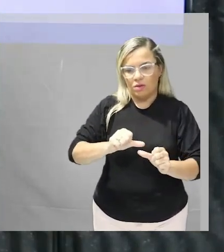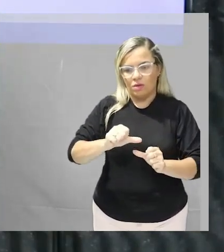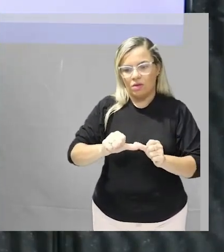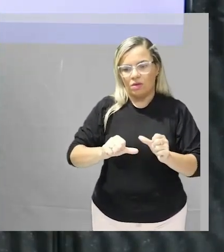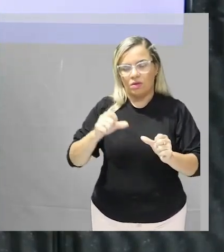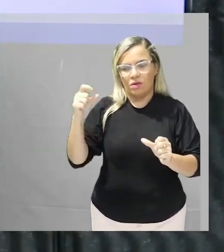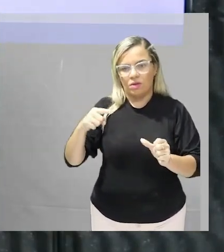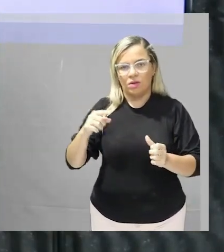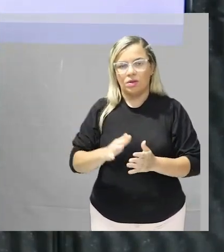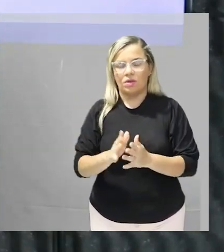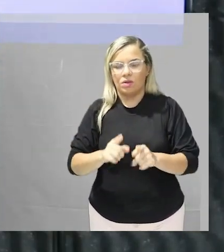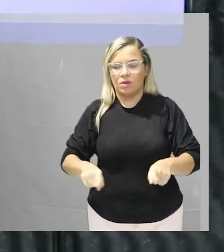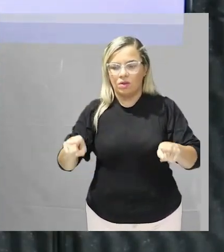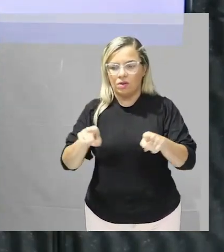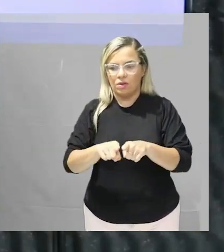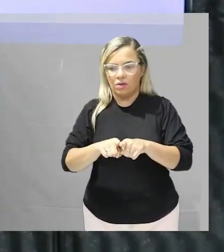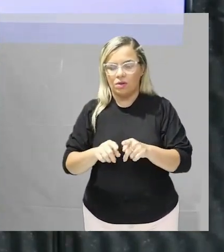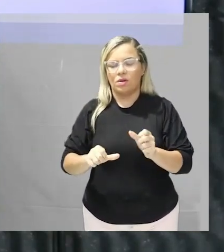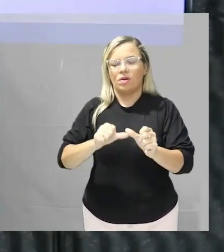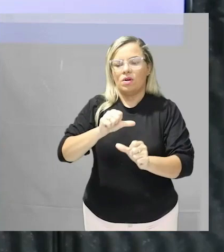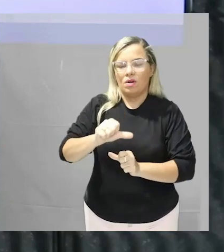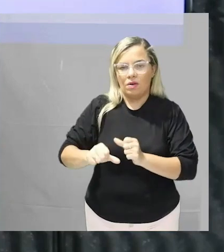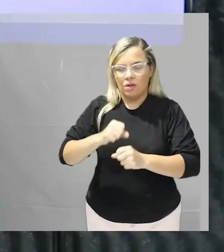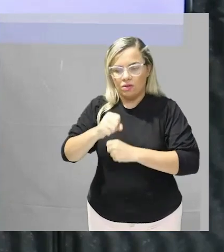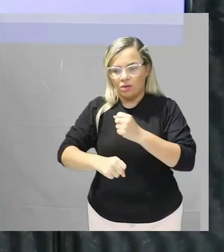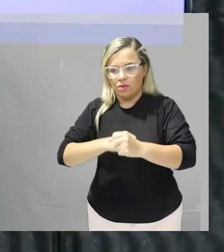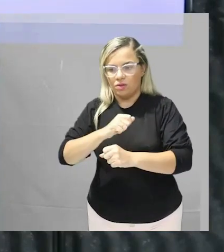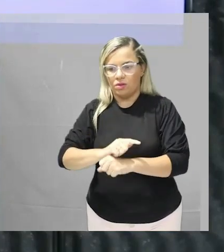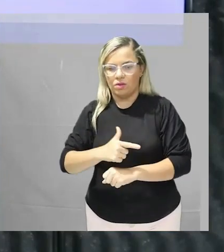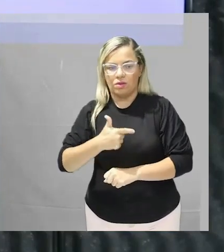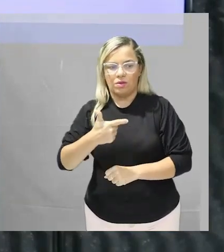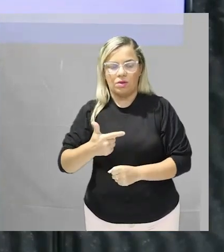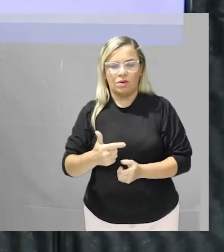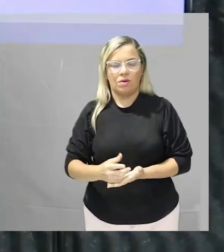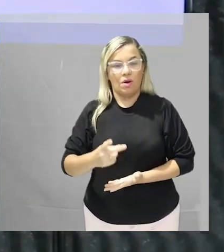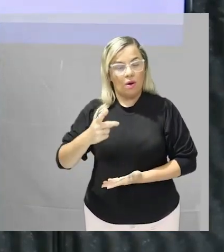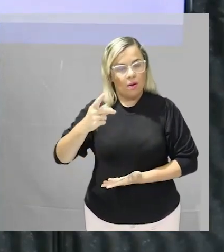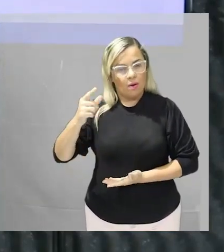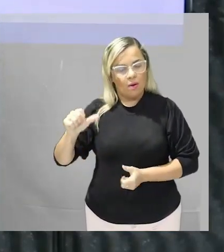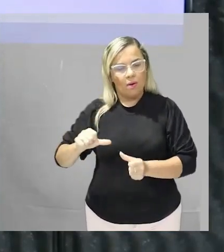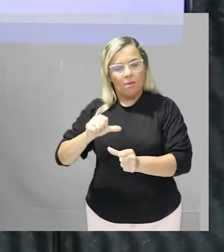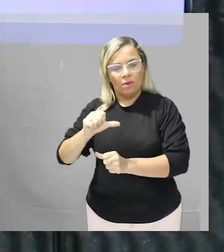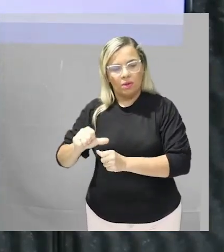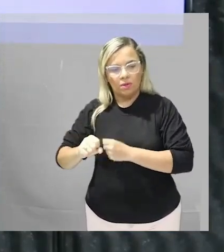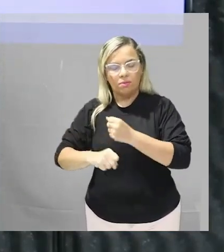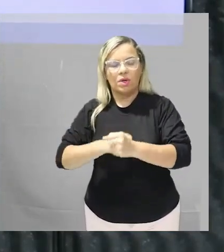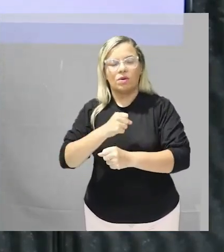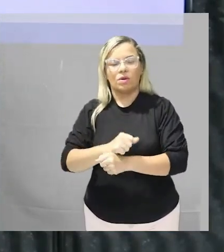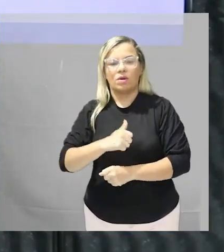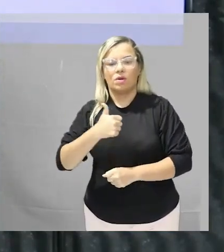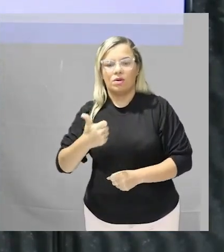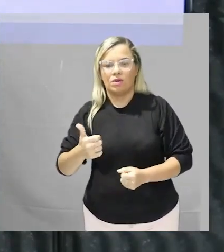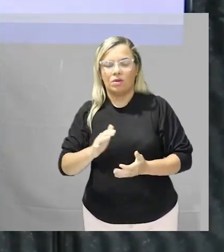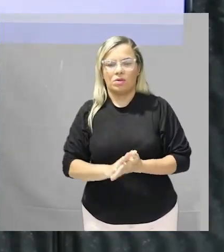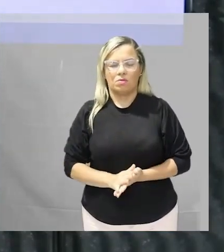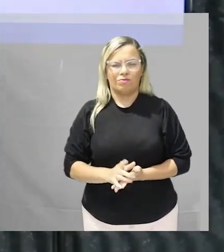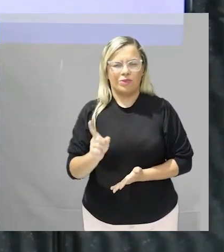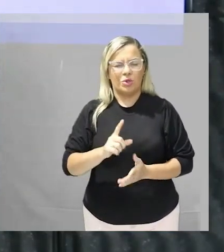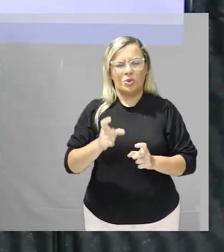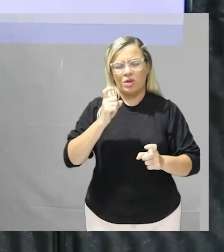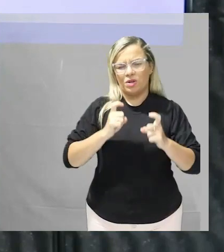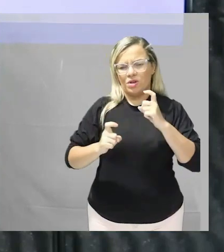e a variação do ano 2 para o ano 1 Deu para entender não se preocupa que a gente vai separar né